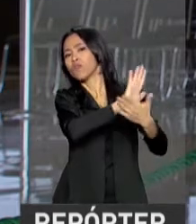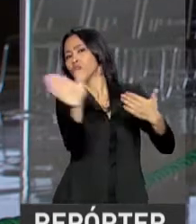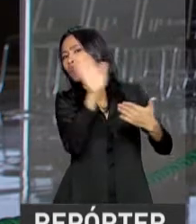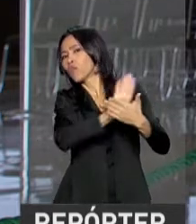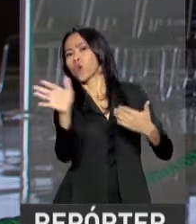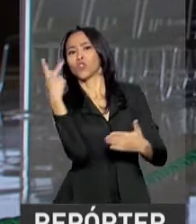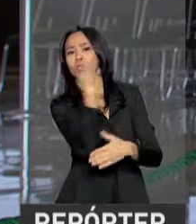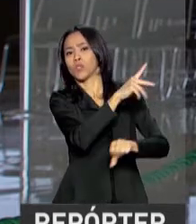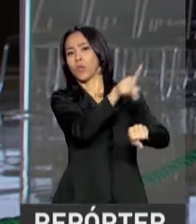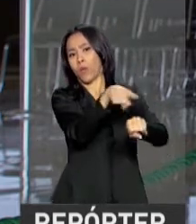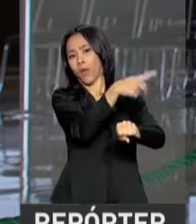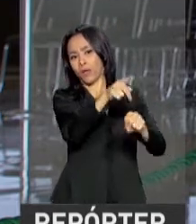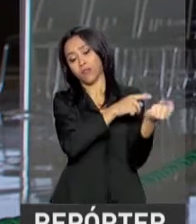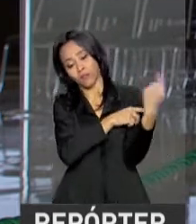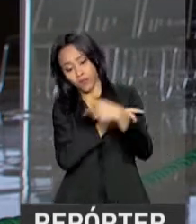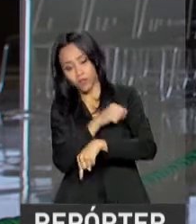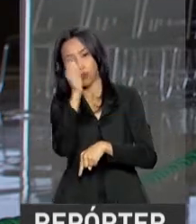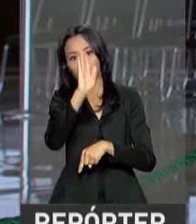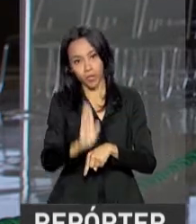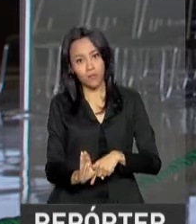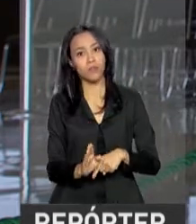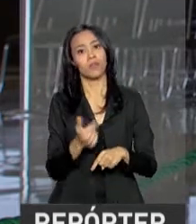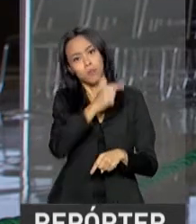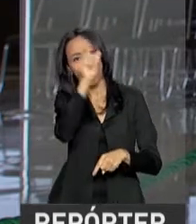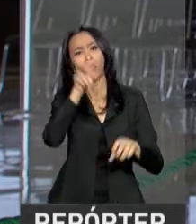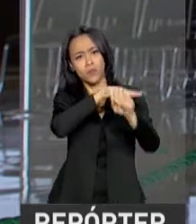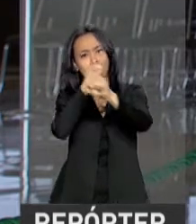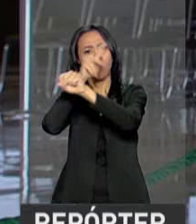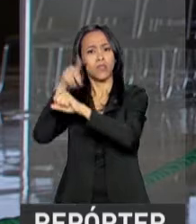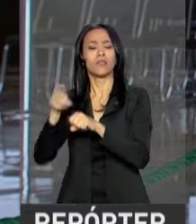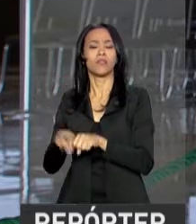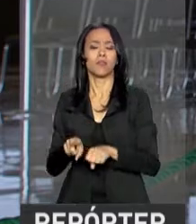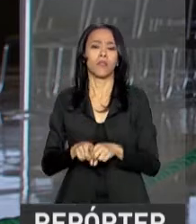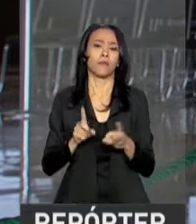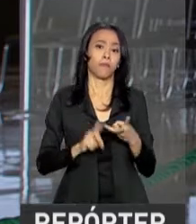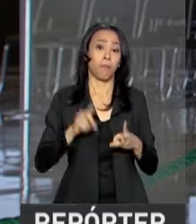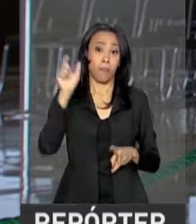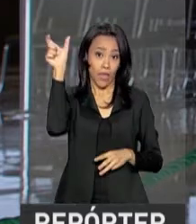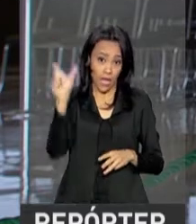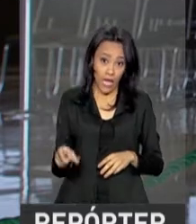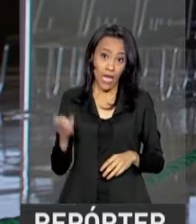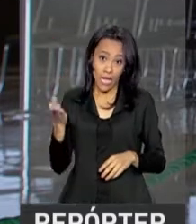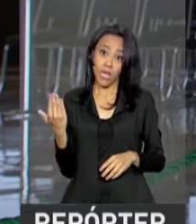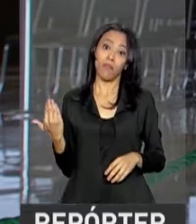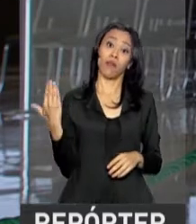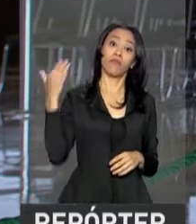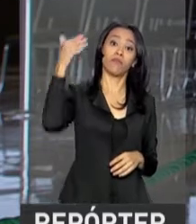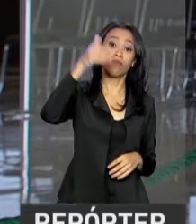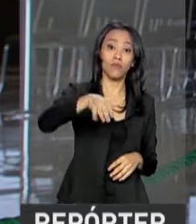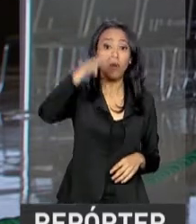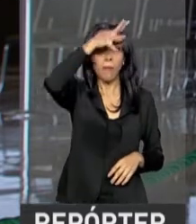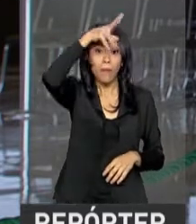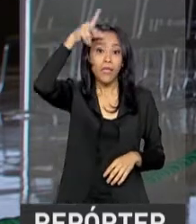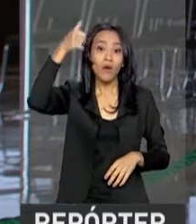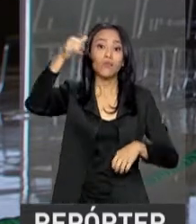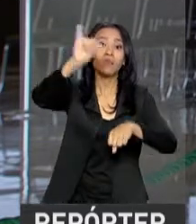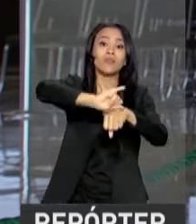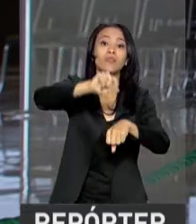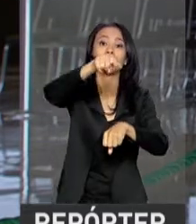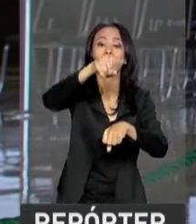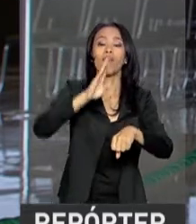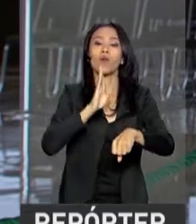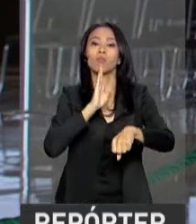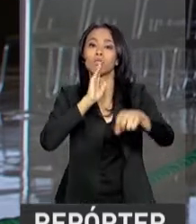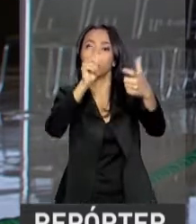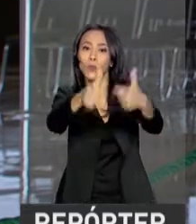outros países inclusive para o brasil inclusive o vice presidente norte americano deve seguir amanhã para manaus onde vai conhecer um abrigo